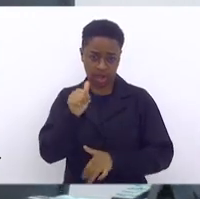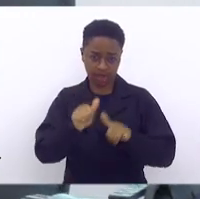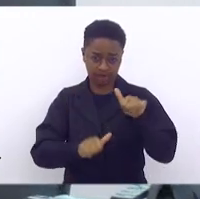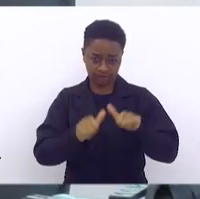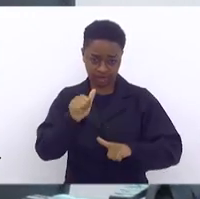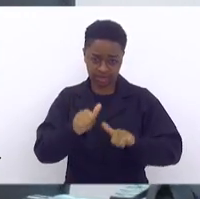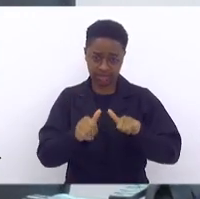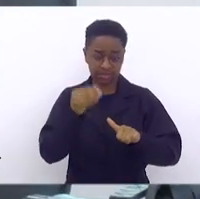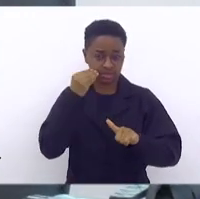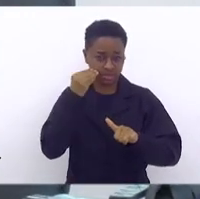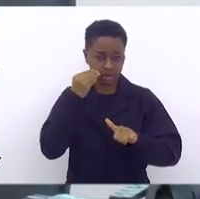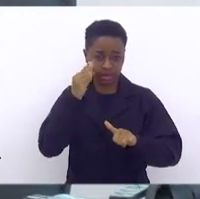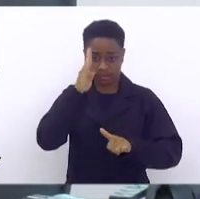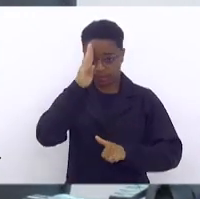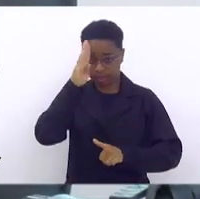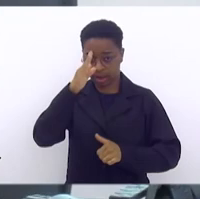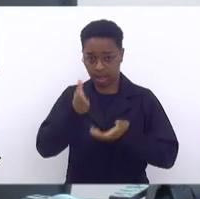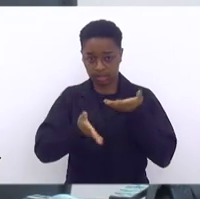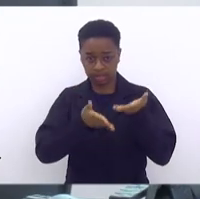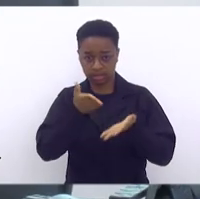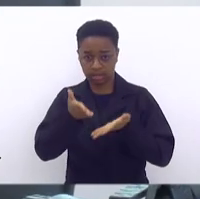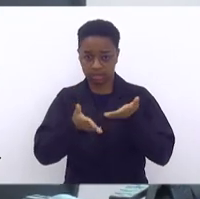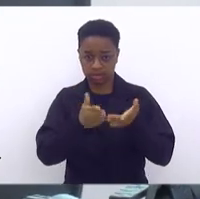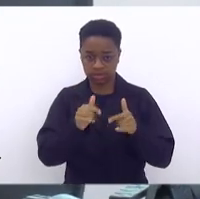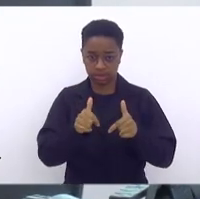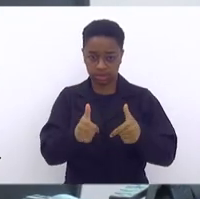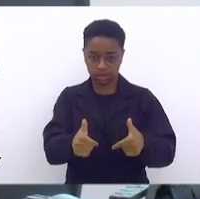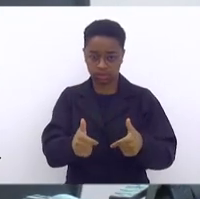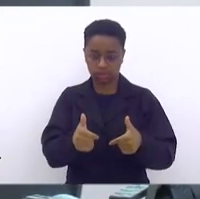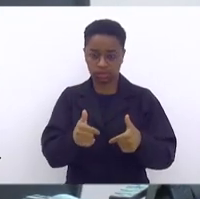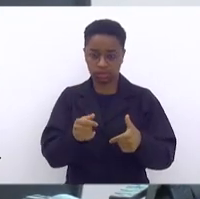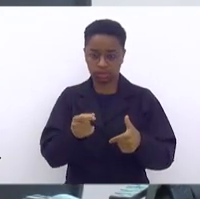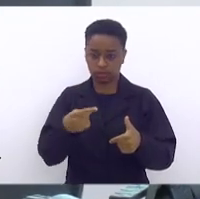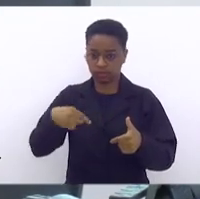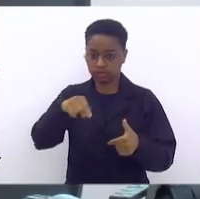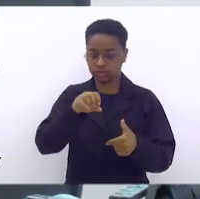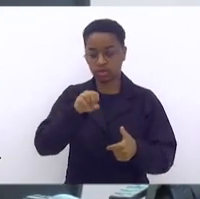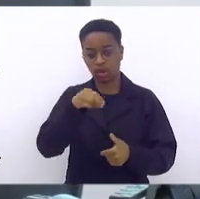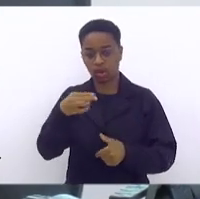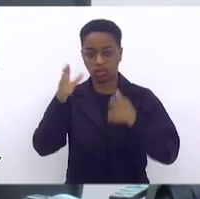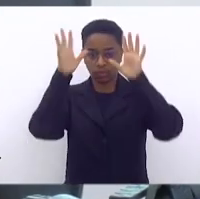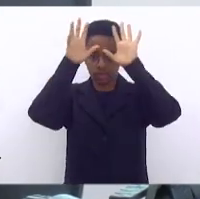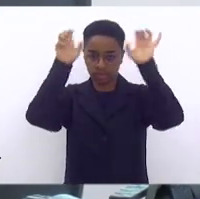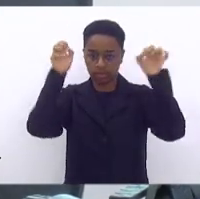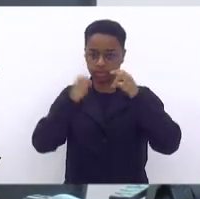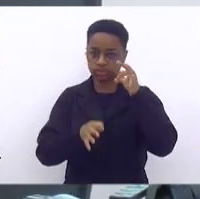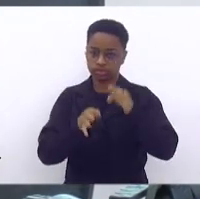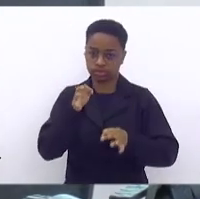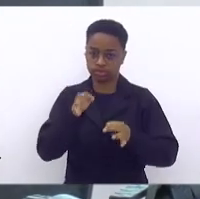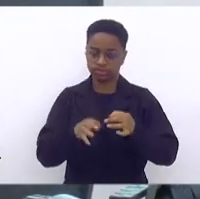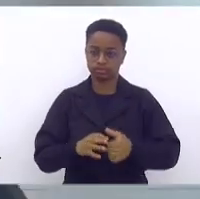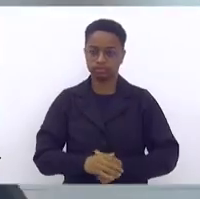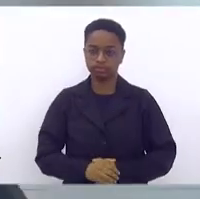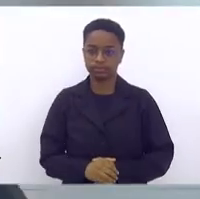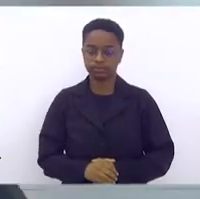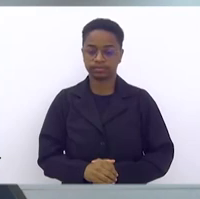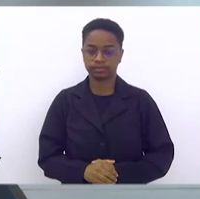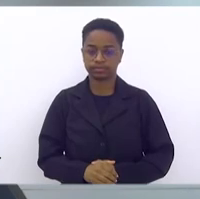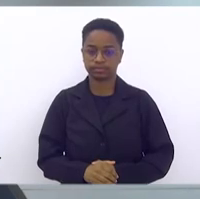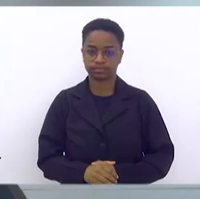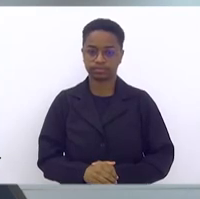dar prioridade ao atendimento dessa medida, vocês ou o Tribunal de Justiça que fazem a gestão? Obrigada.